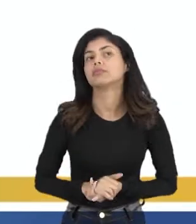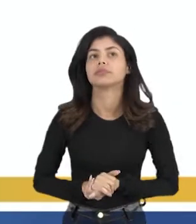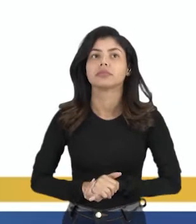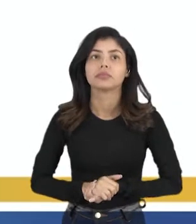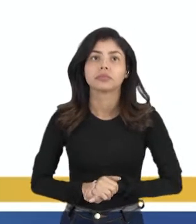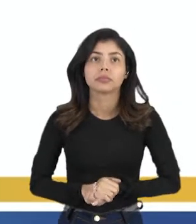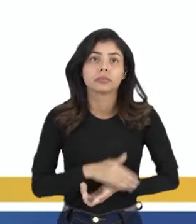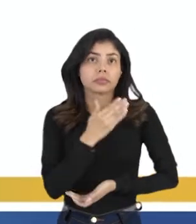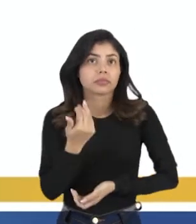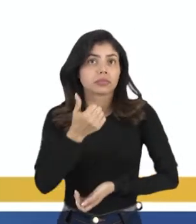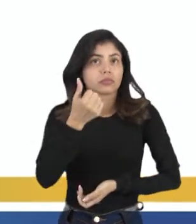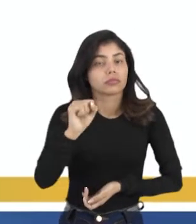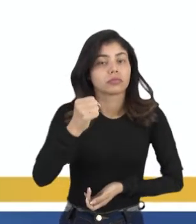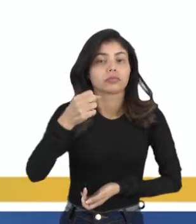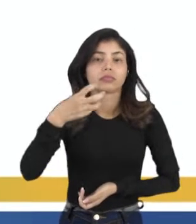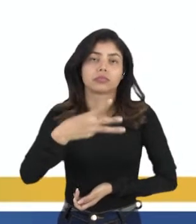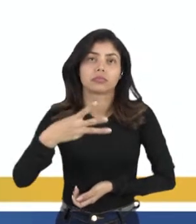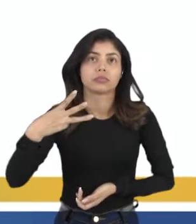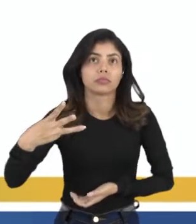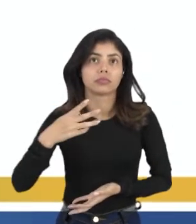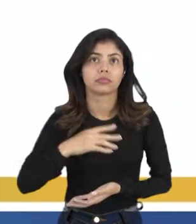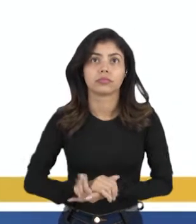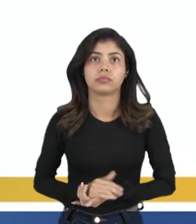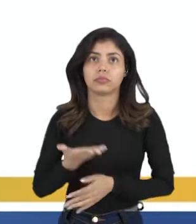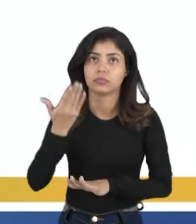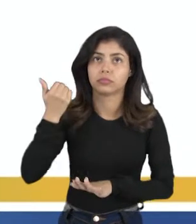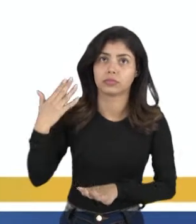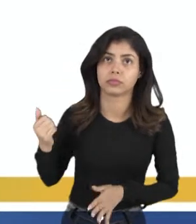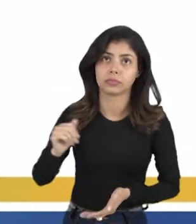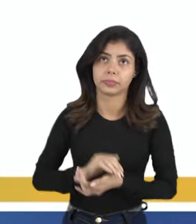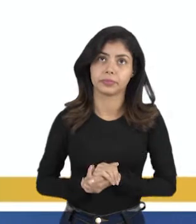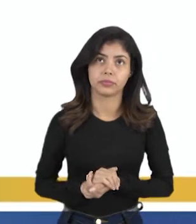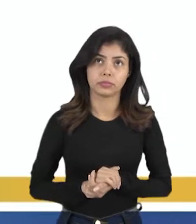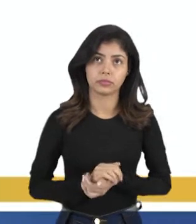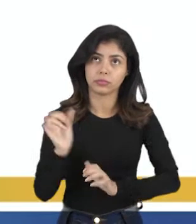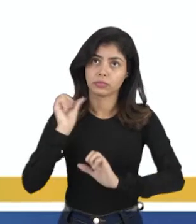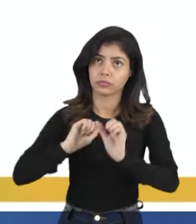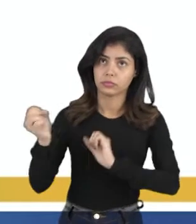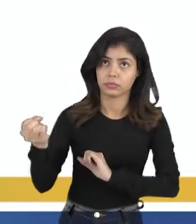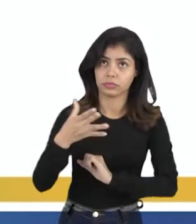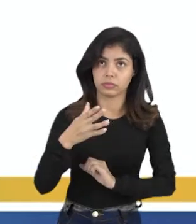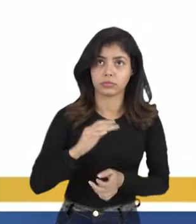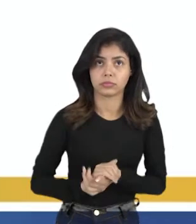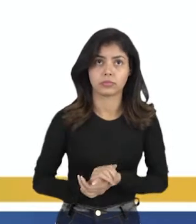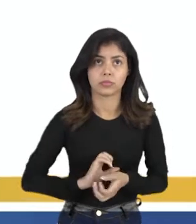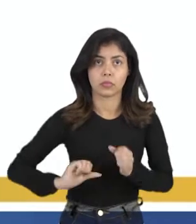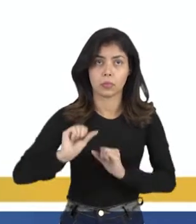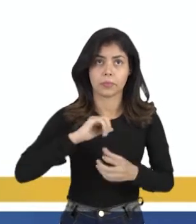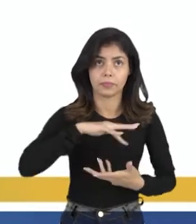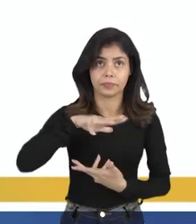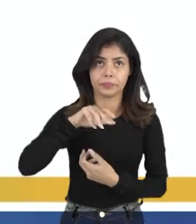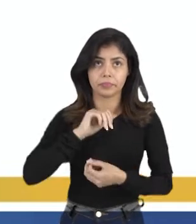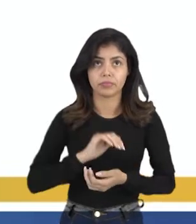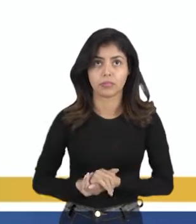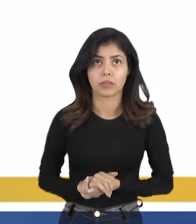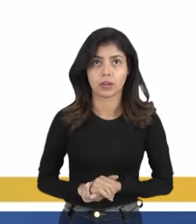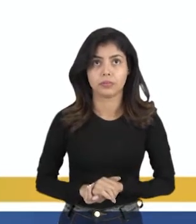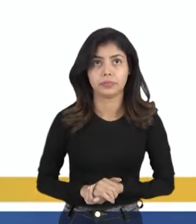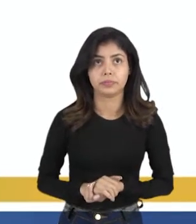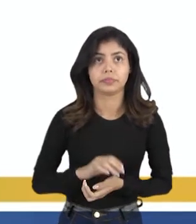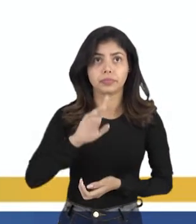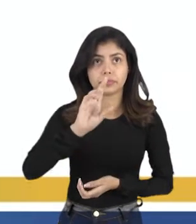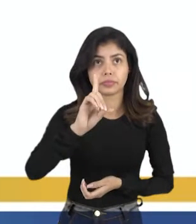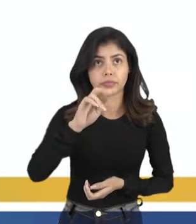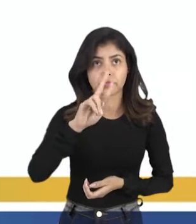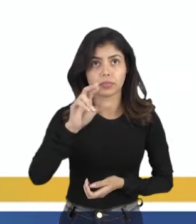heliografia. Niepce morreu em 1833, antes do lançamento da invenção que mudaria o mundo.